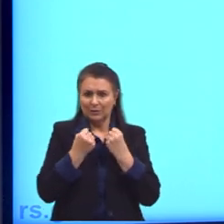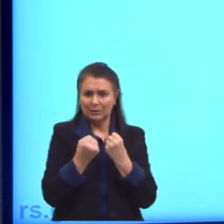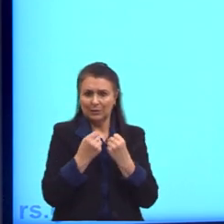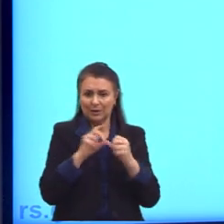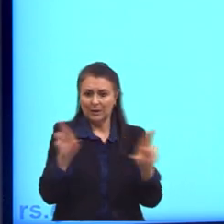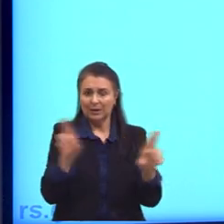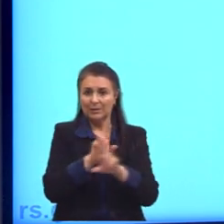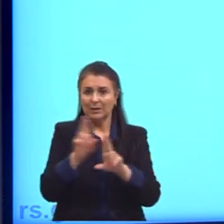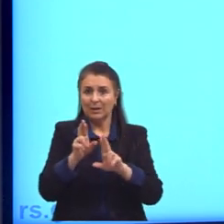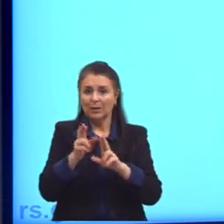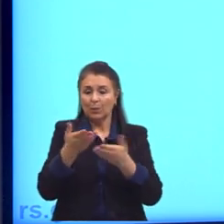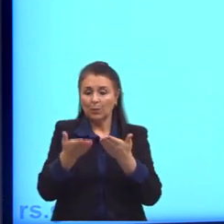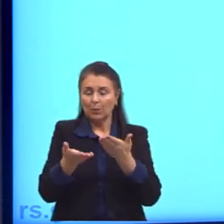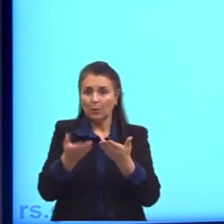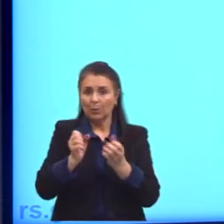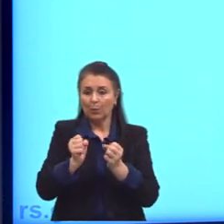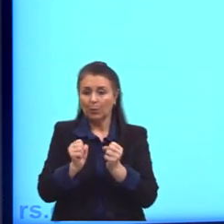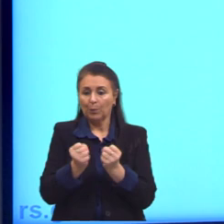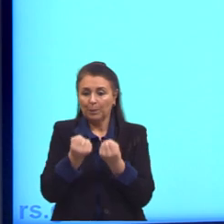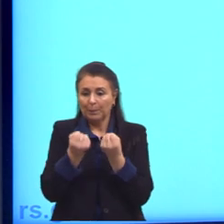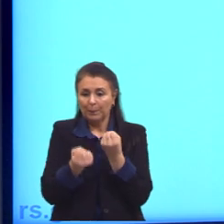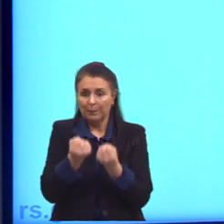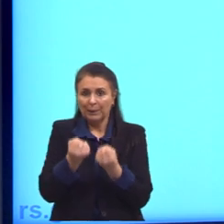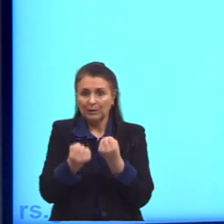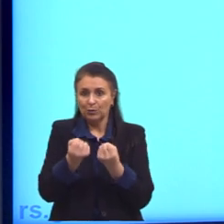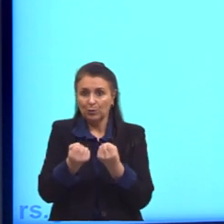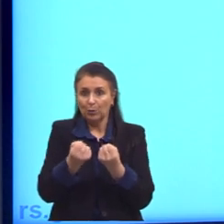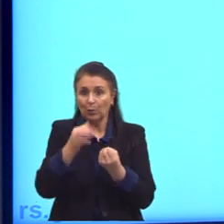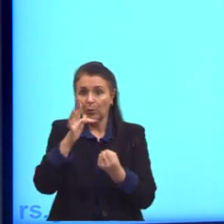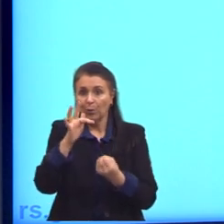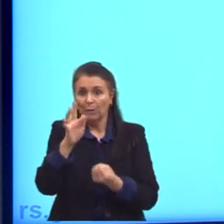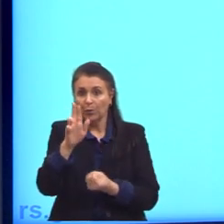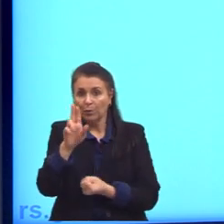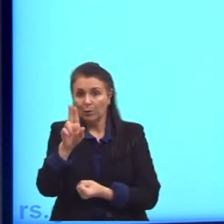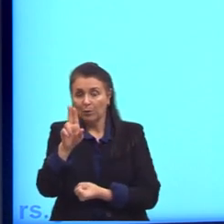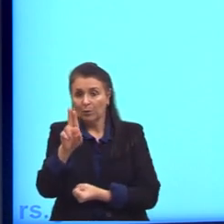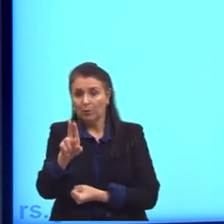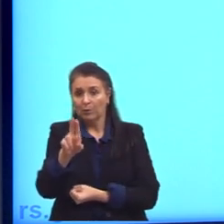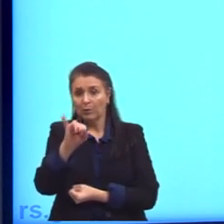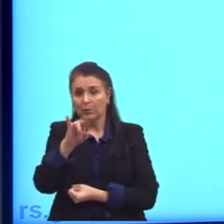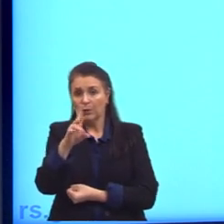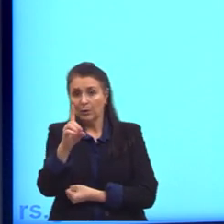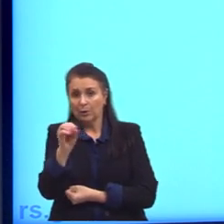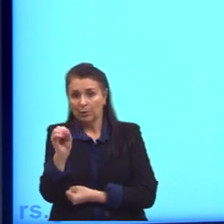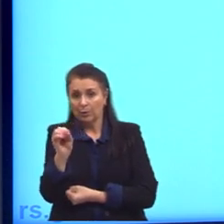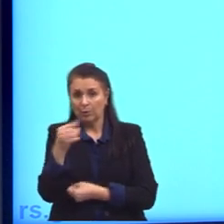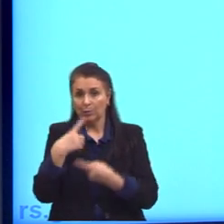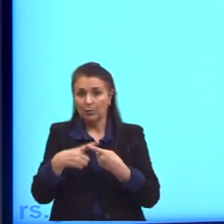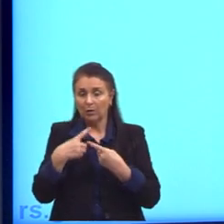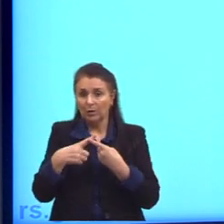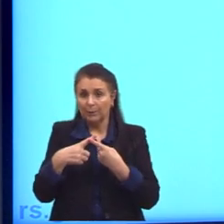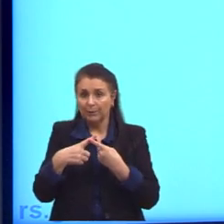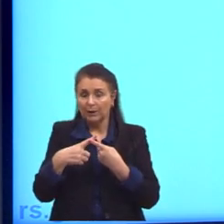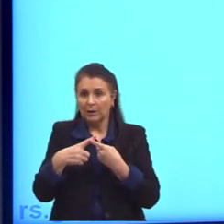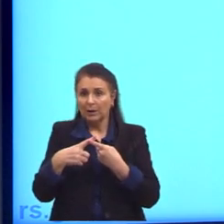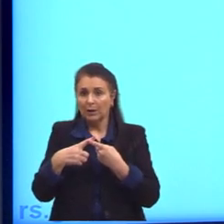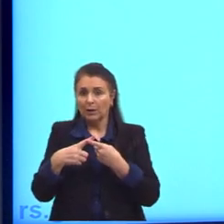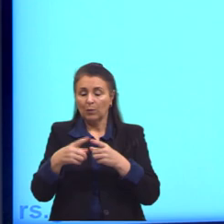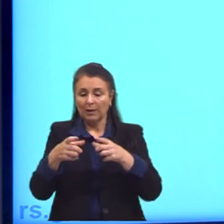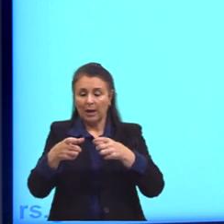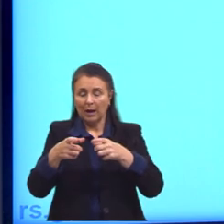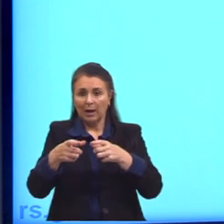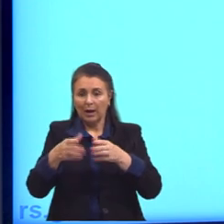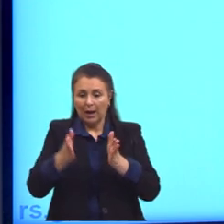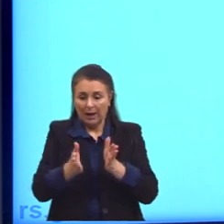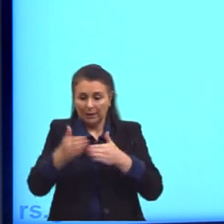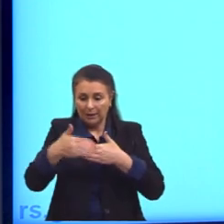relacionado com o peso do fluido tá que é do fluido que ele deslocou porque vejam que quando eu coloquei a